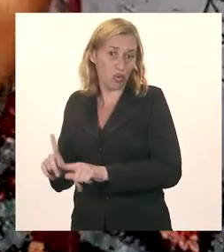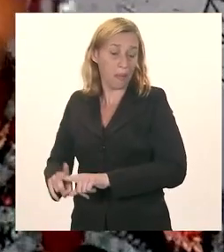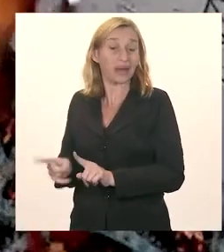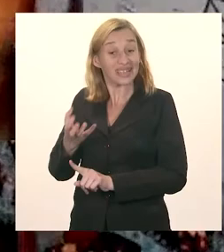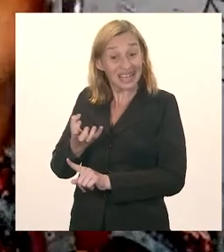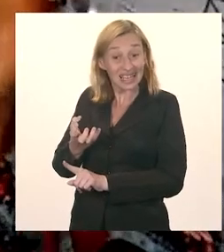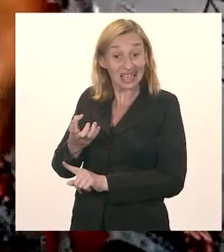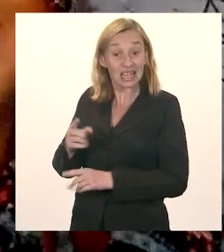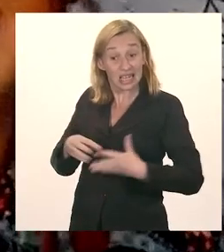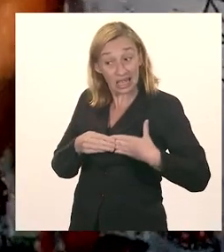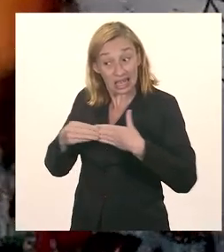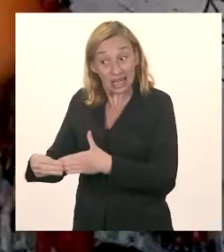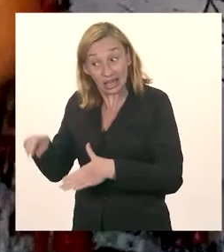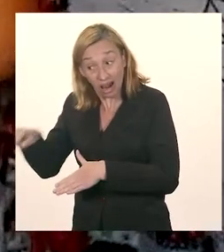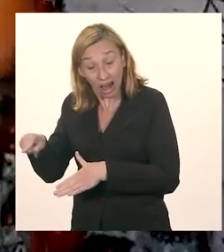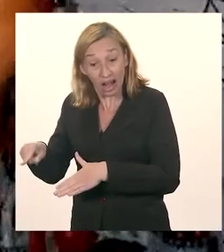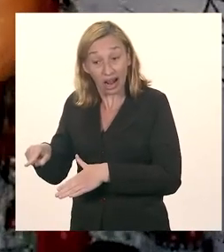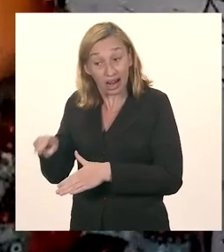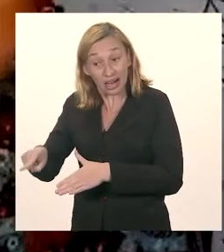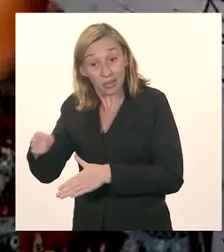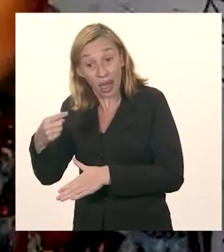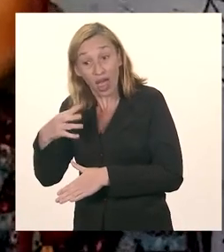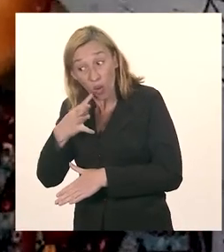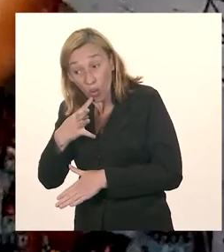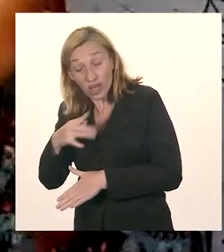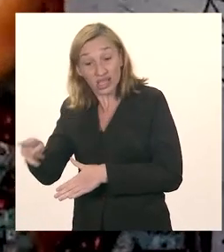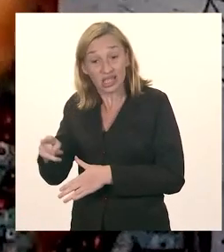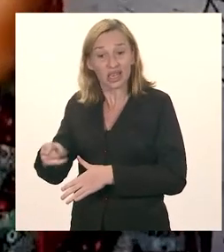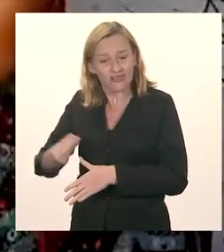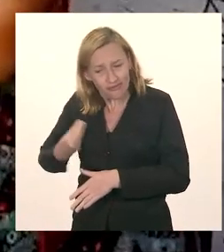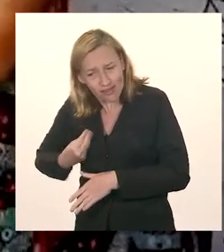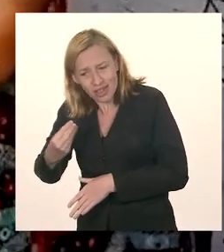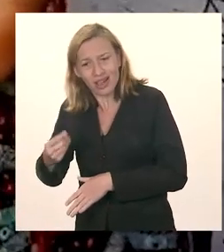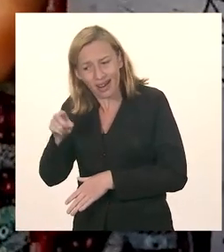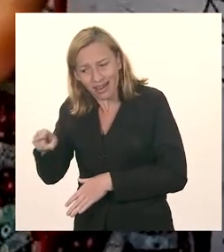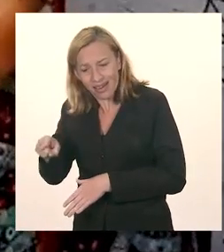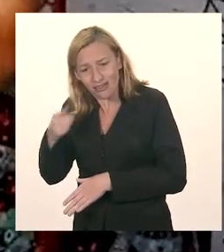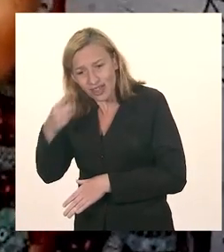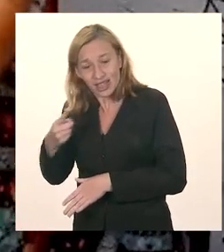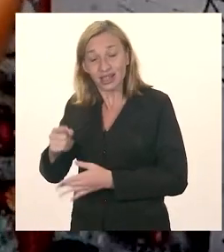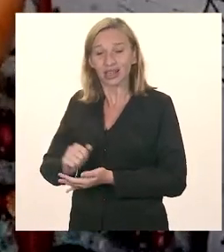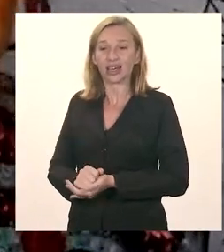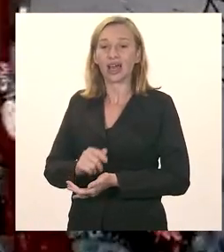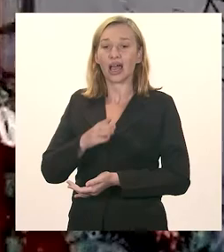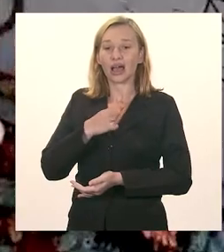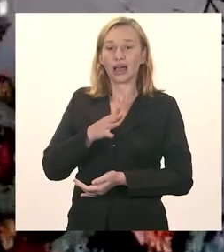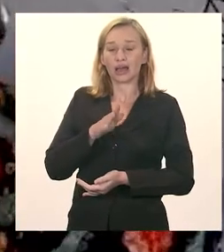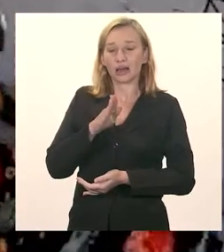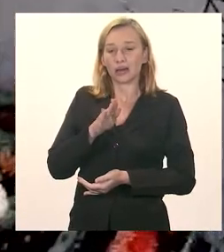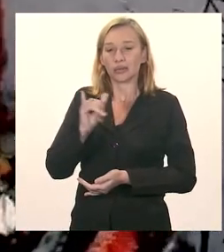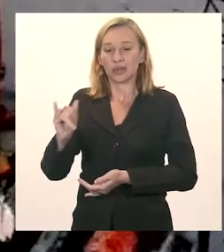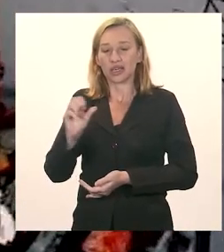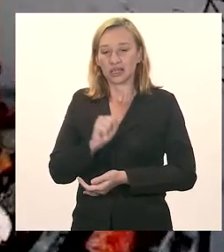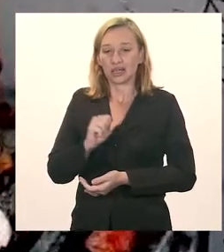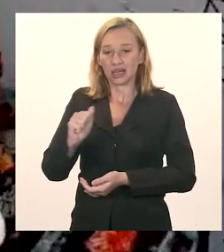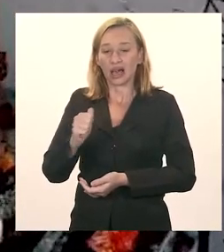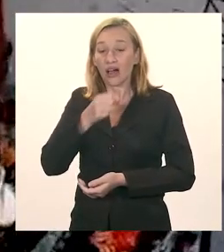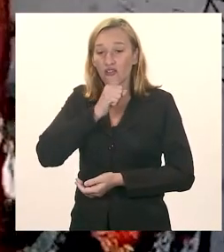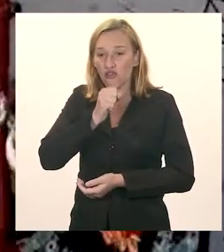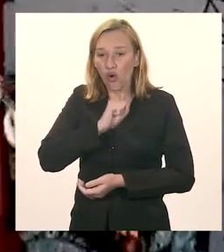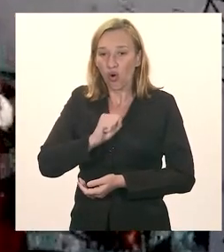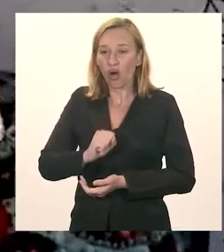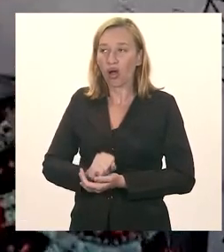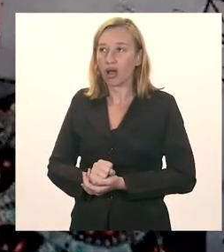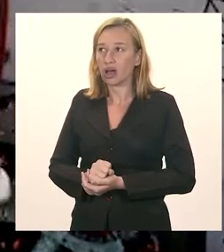popular. Mas ela queria que eu estivesse ali, presente e visse, entendeu? E a minha bisavó, que é